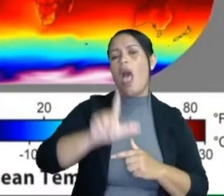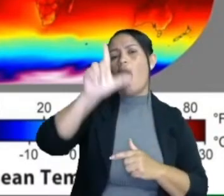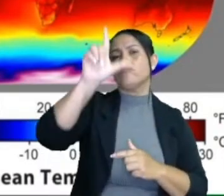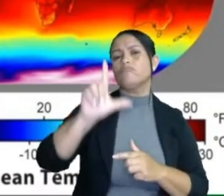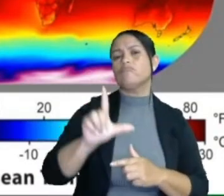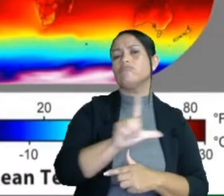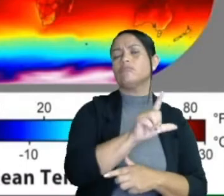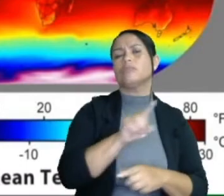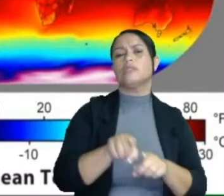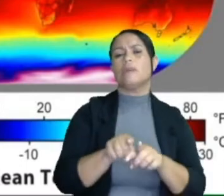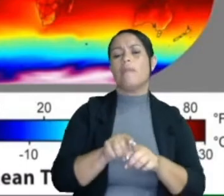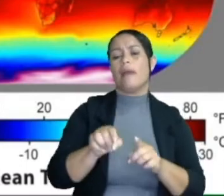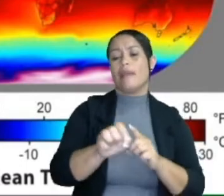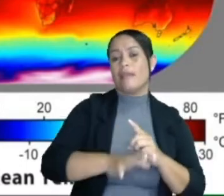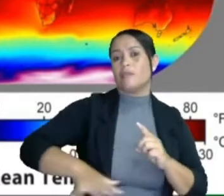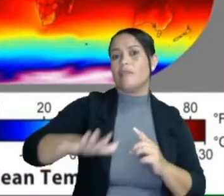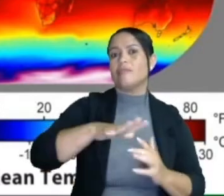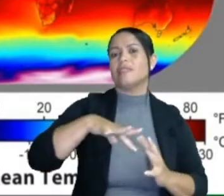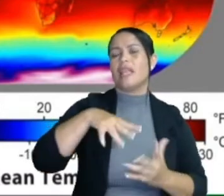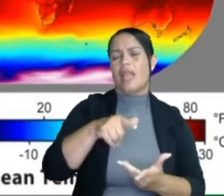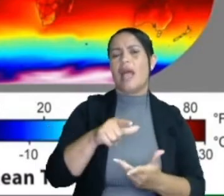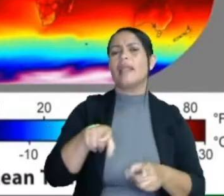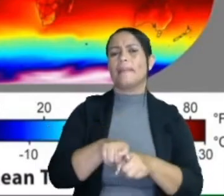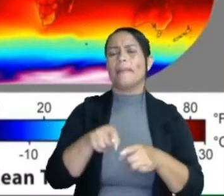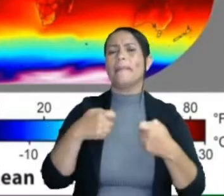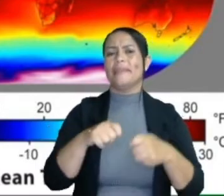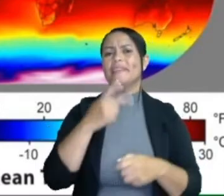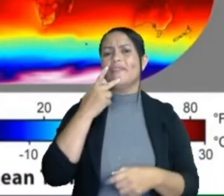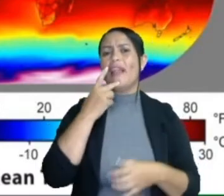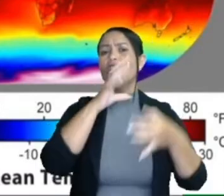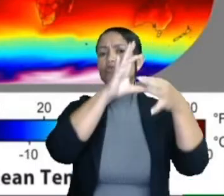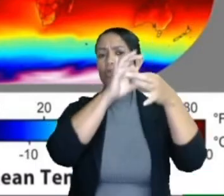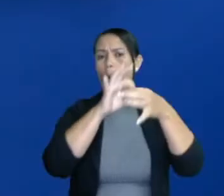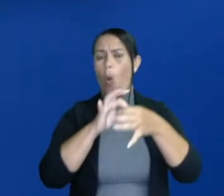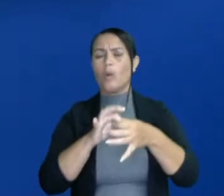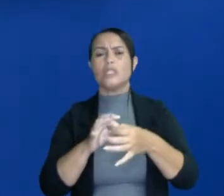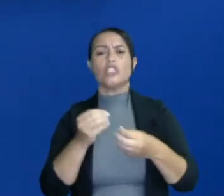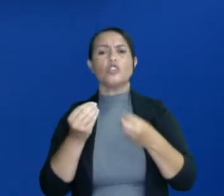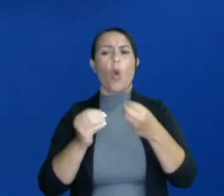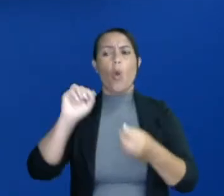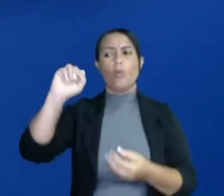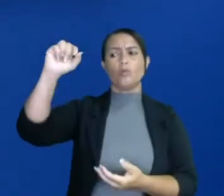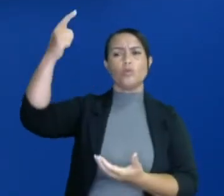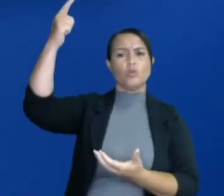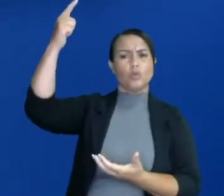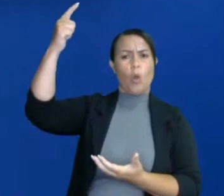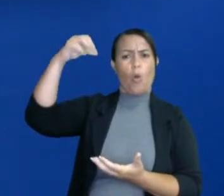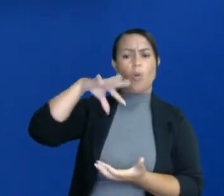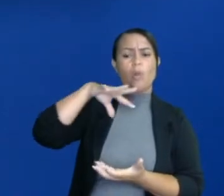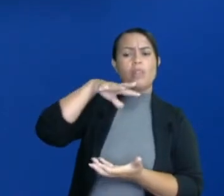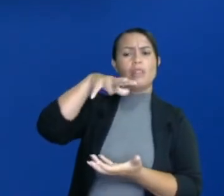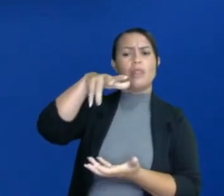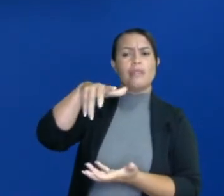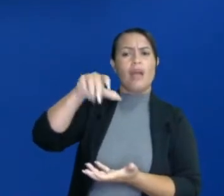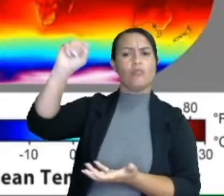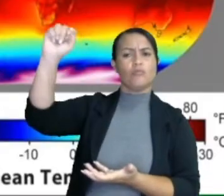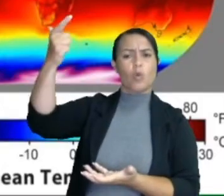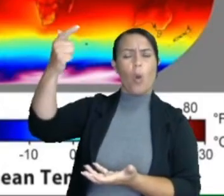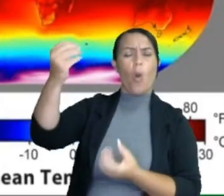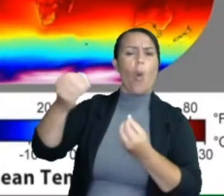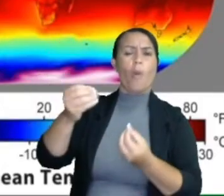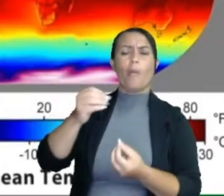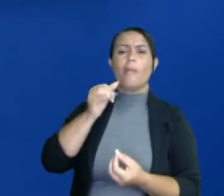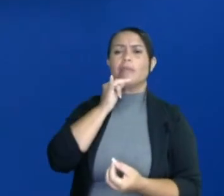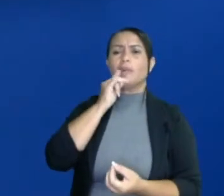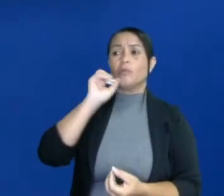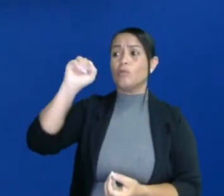superfície da Terra, a gente acaba também tendo que falar desse contexto da radiação solar sobre a superfície da Terra. De um modo geral, o